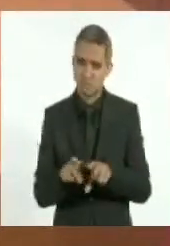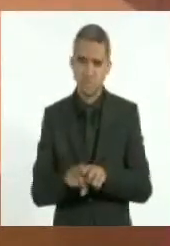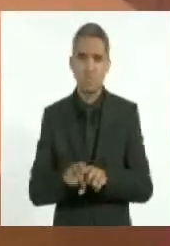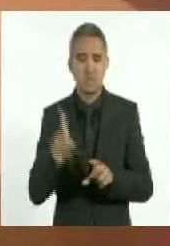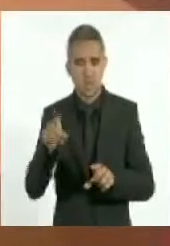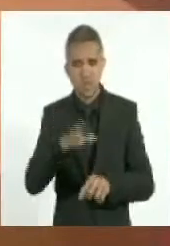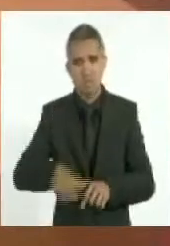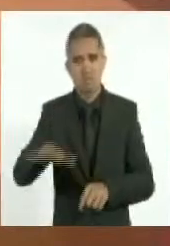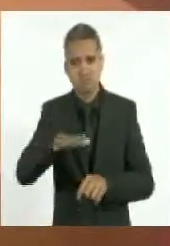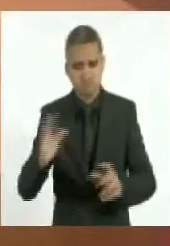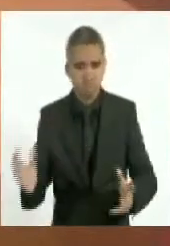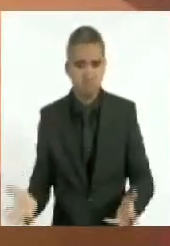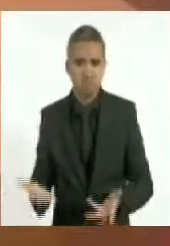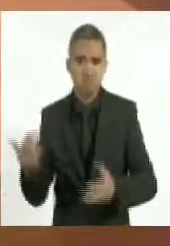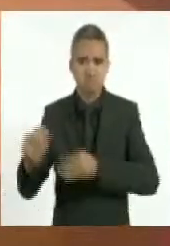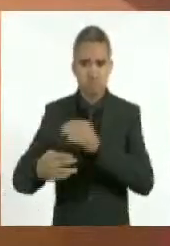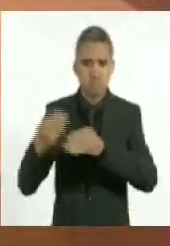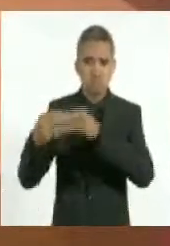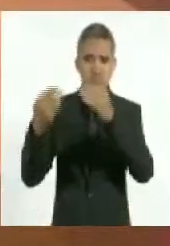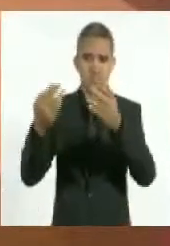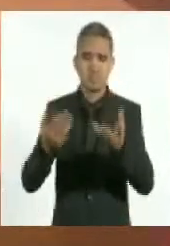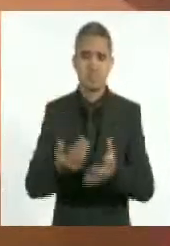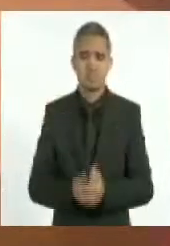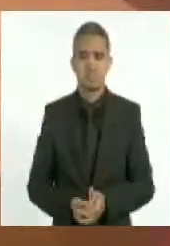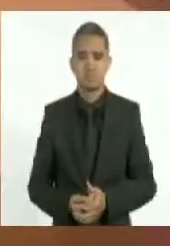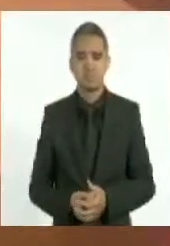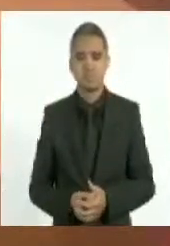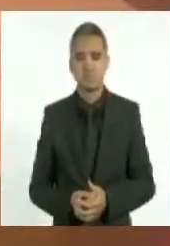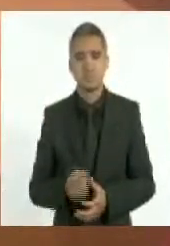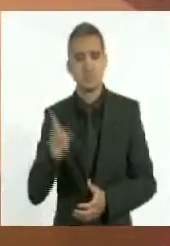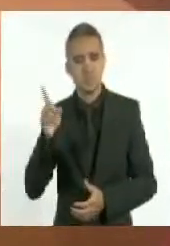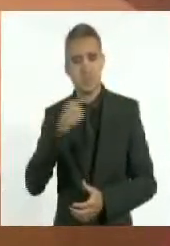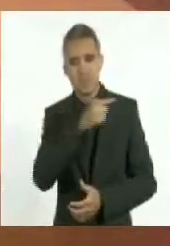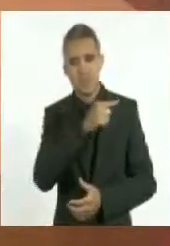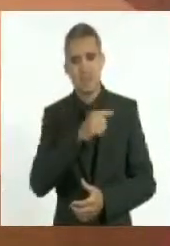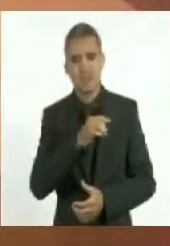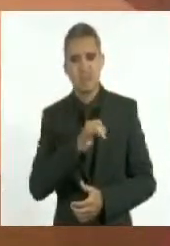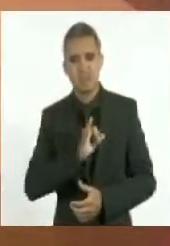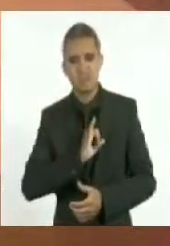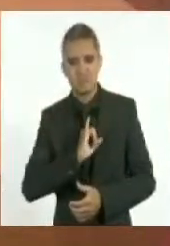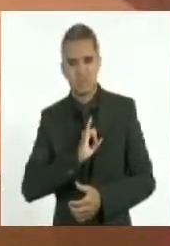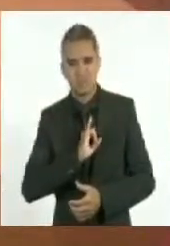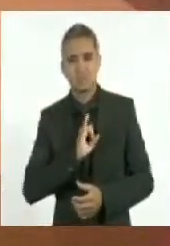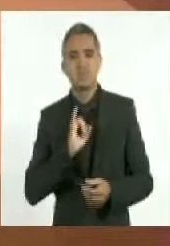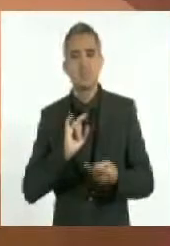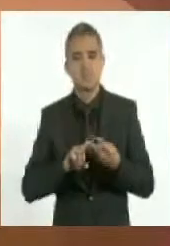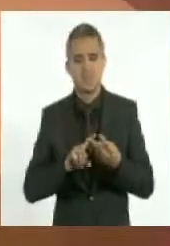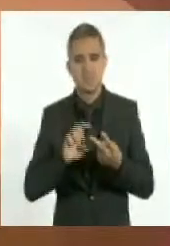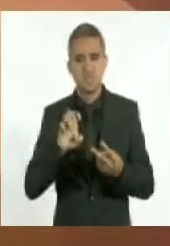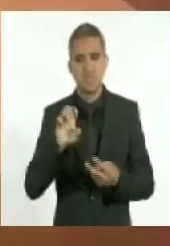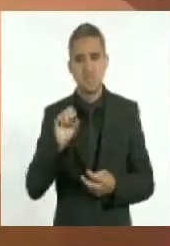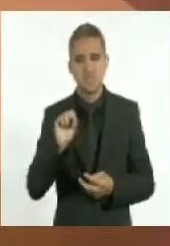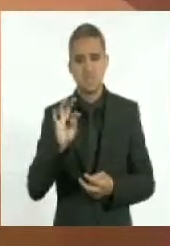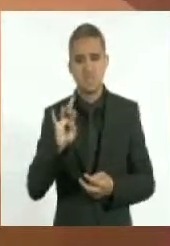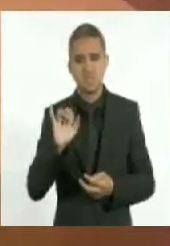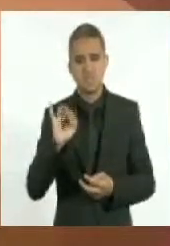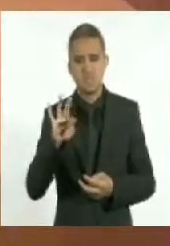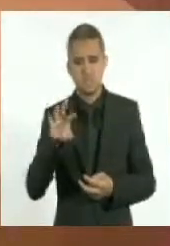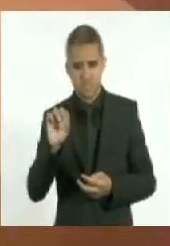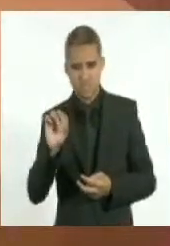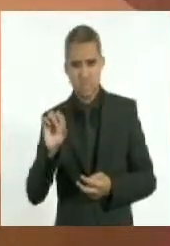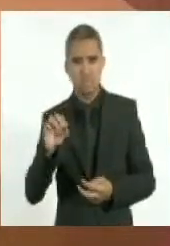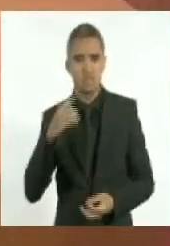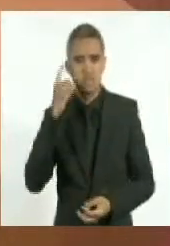desenvolvida economicamente. Então você tinha na cidade lá no jogo decisivo, pessoa de Estreito, estava a deputada lá de